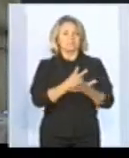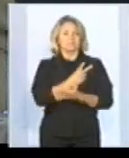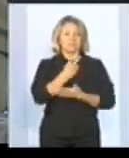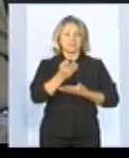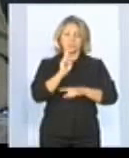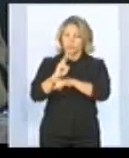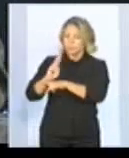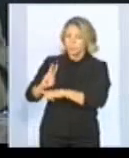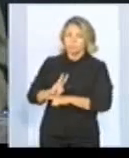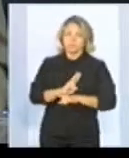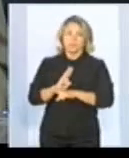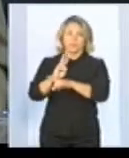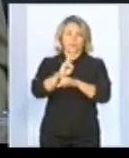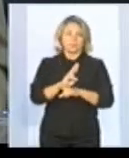controle